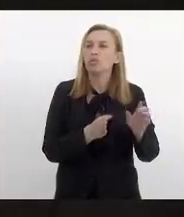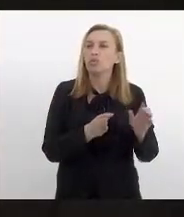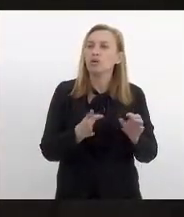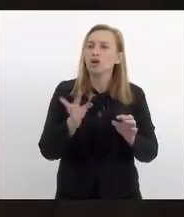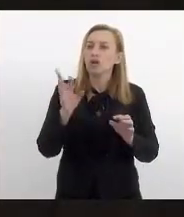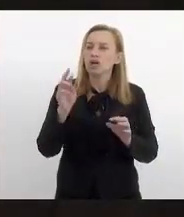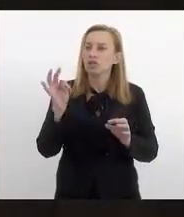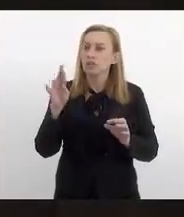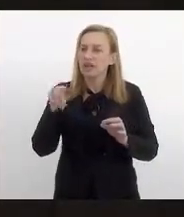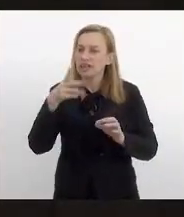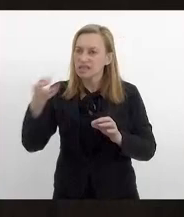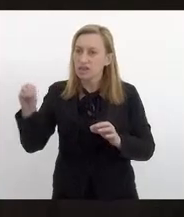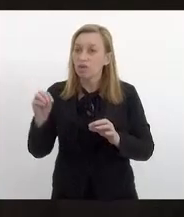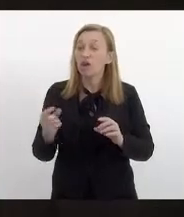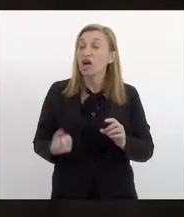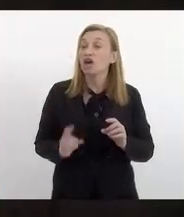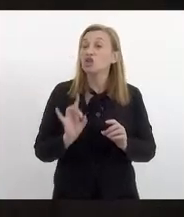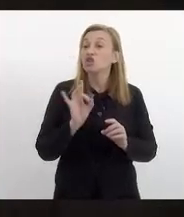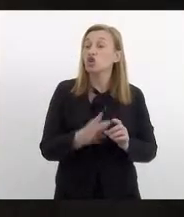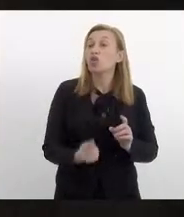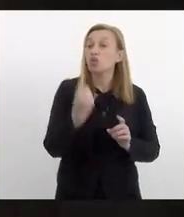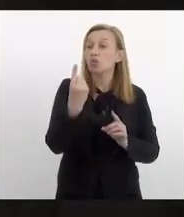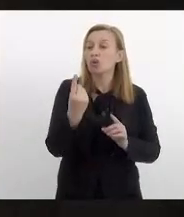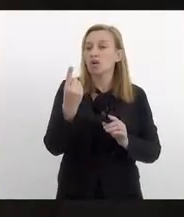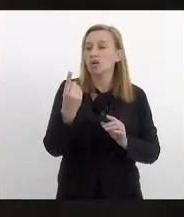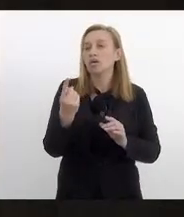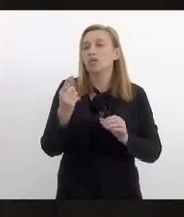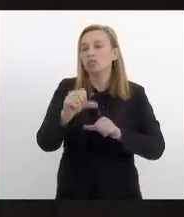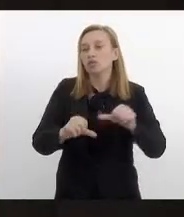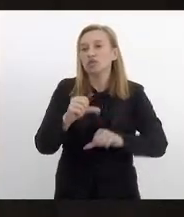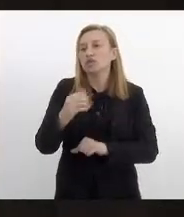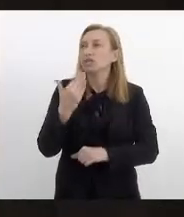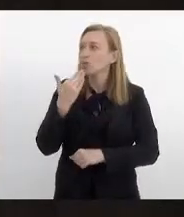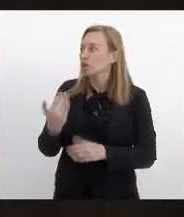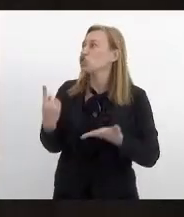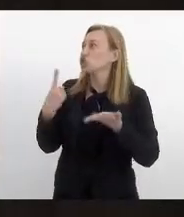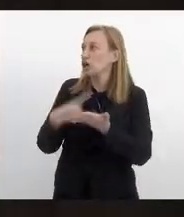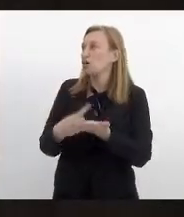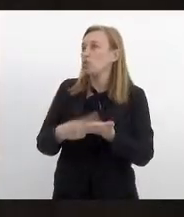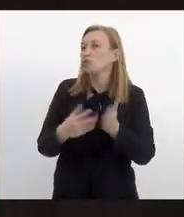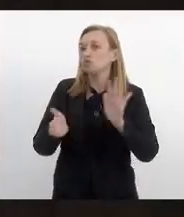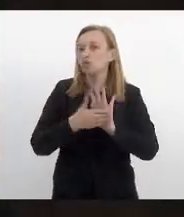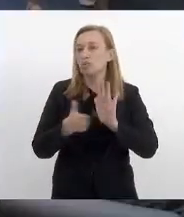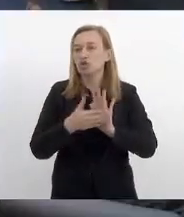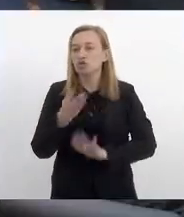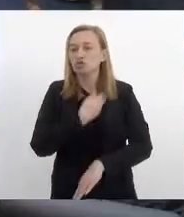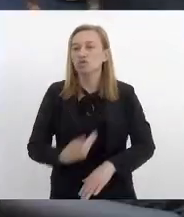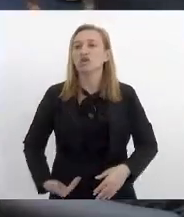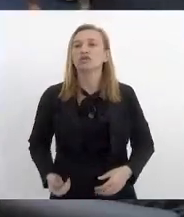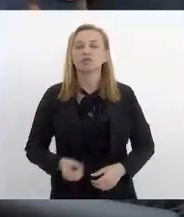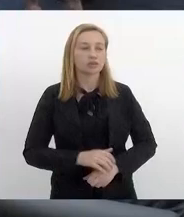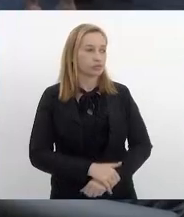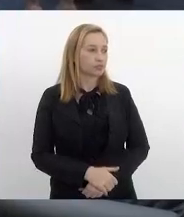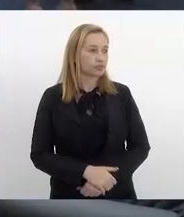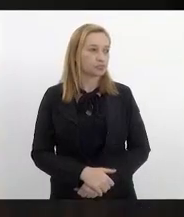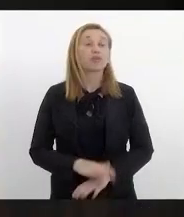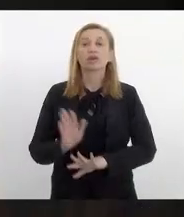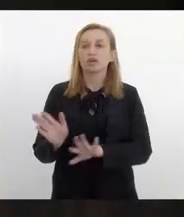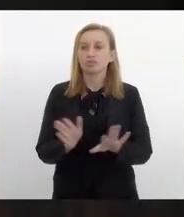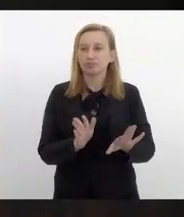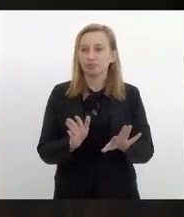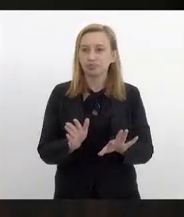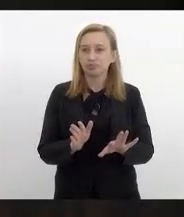mudança que nós faremos, senhor presidente. Esse é o pedido e este é o acordo proposto pelo governo. Presidente, olha só, nós